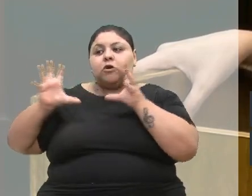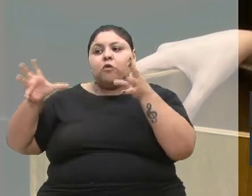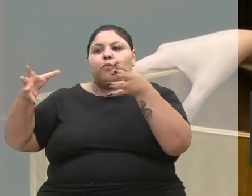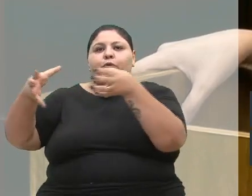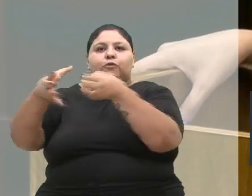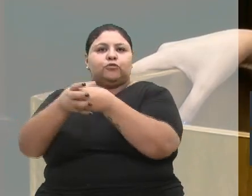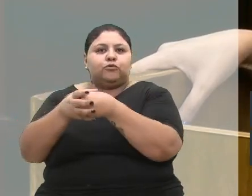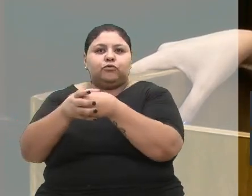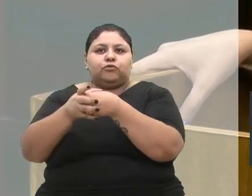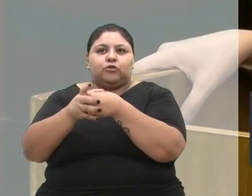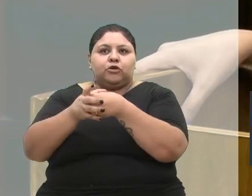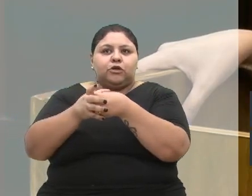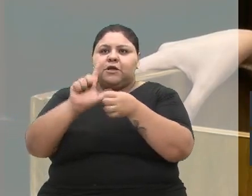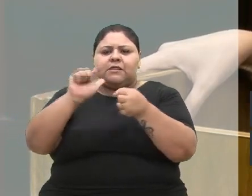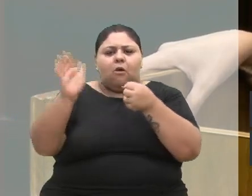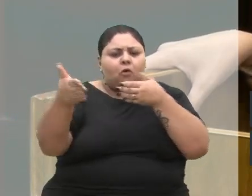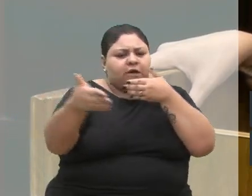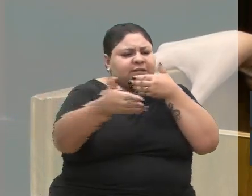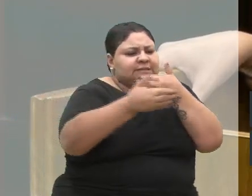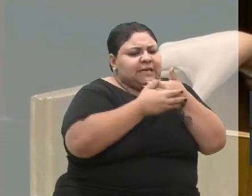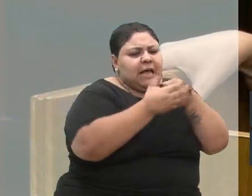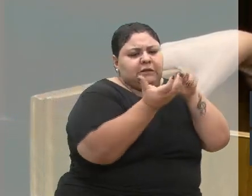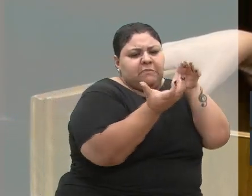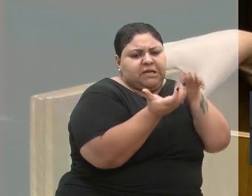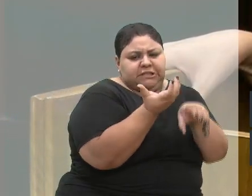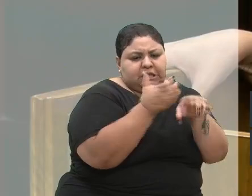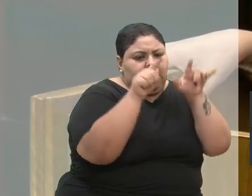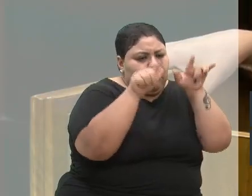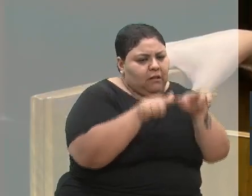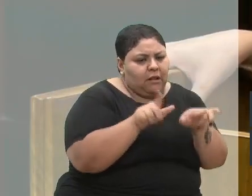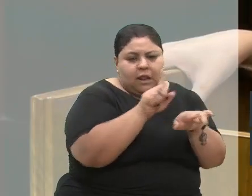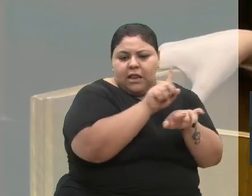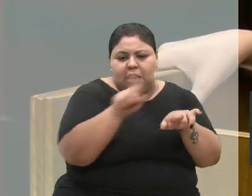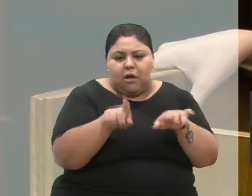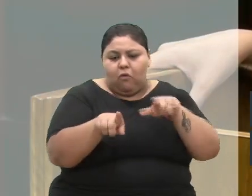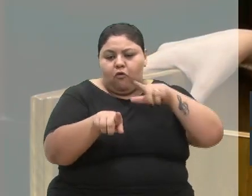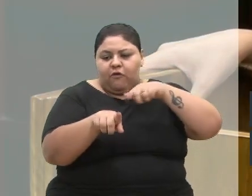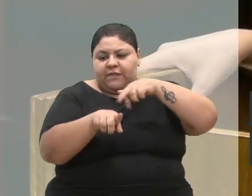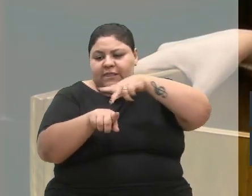foi fechado no gabinete lá em Brasília, né, foi andando aqui nos